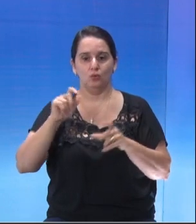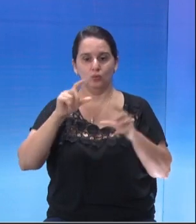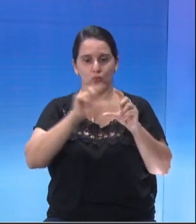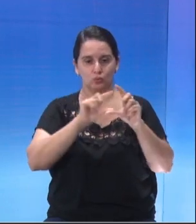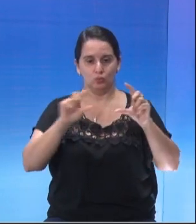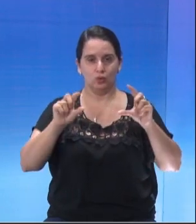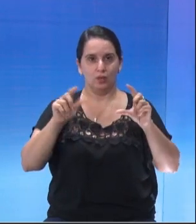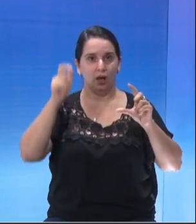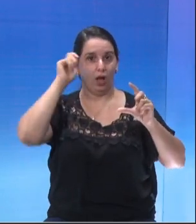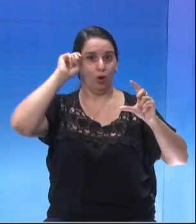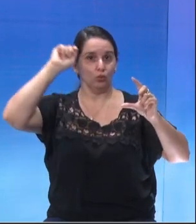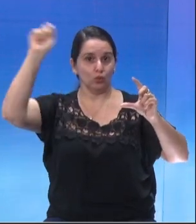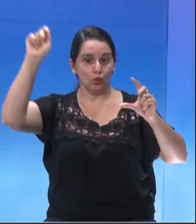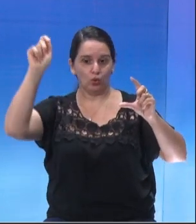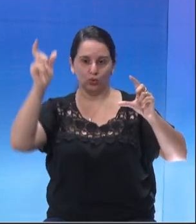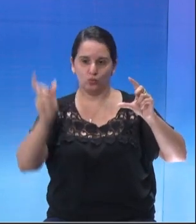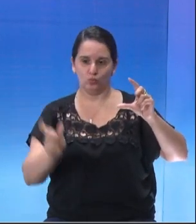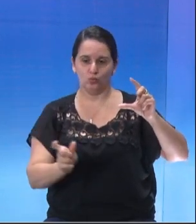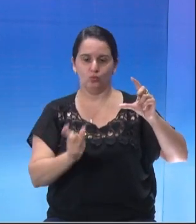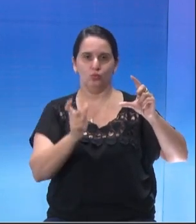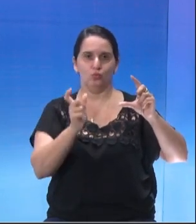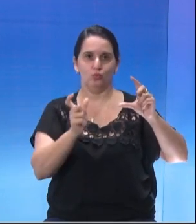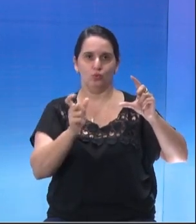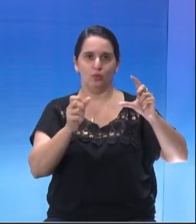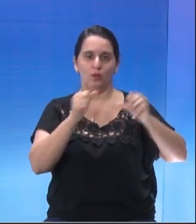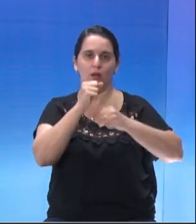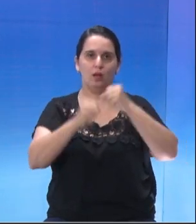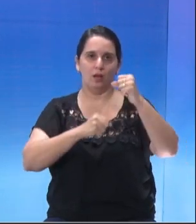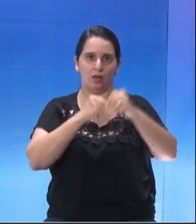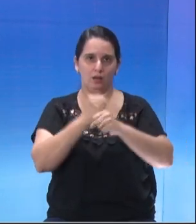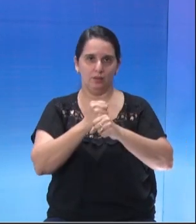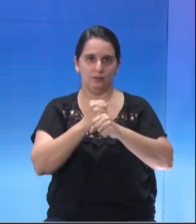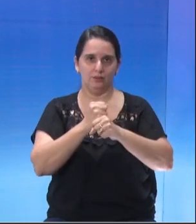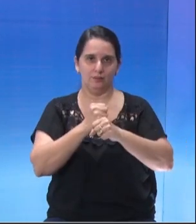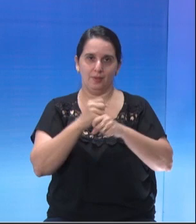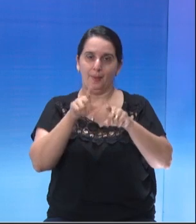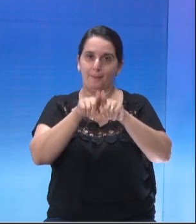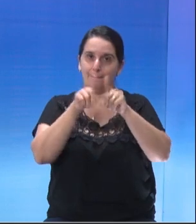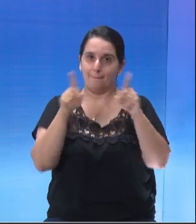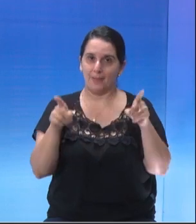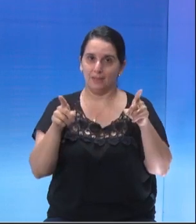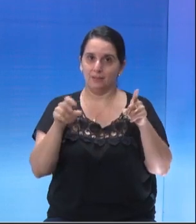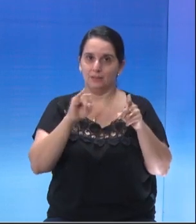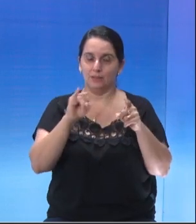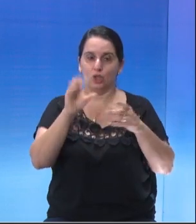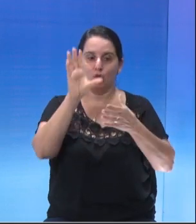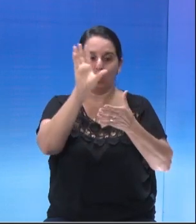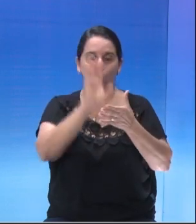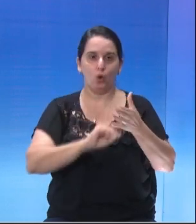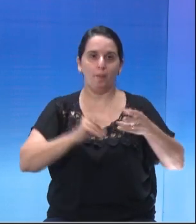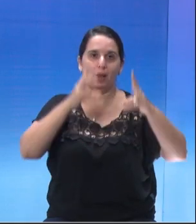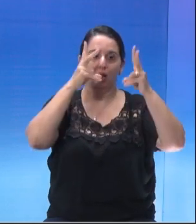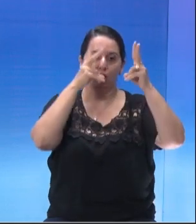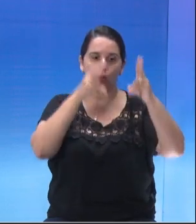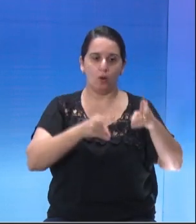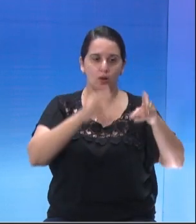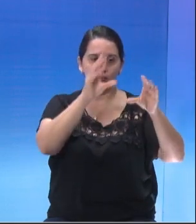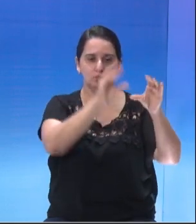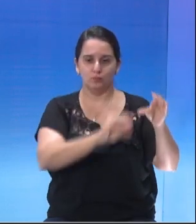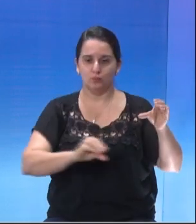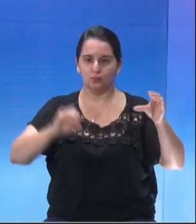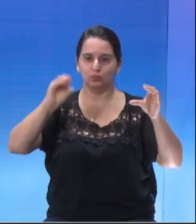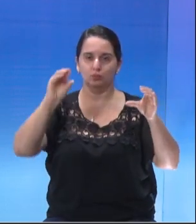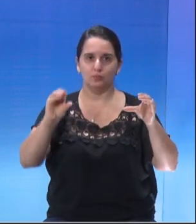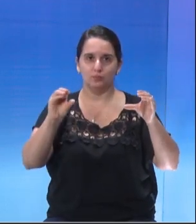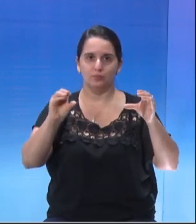citação, mas você diz quem é que disse aquilo, não é plágio. Mas você pegar literalmente e colocar no seu